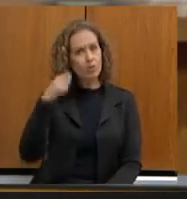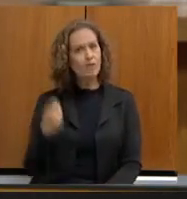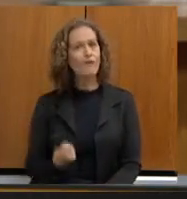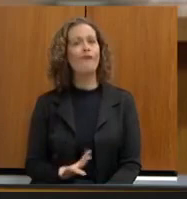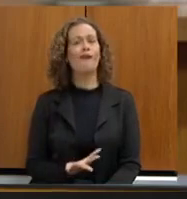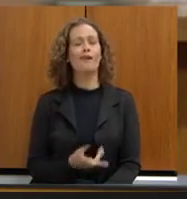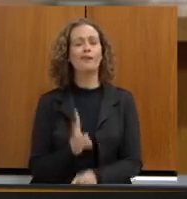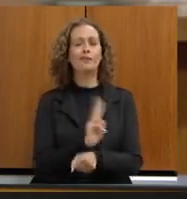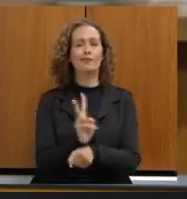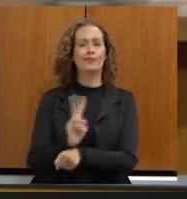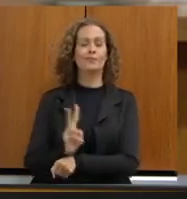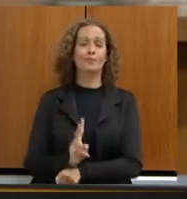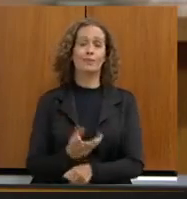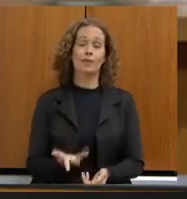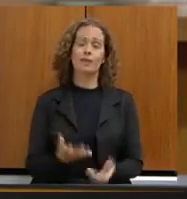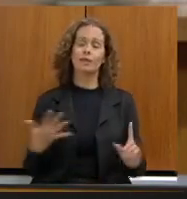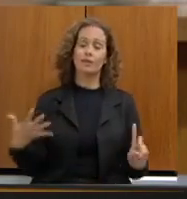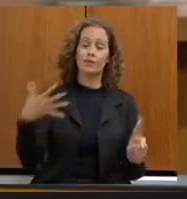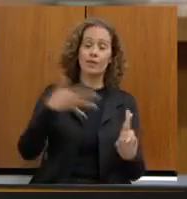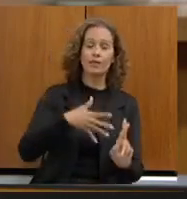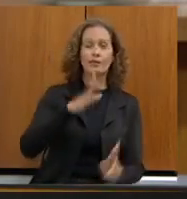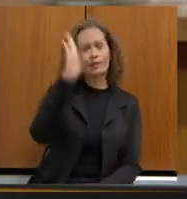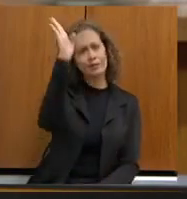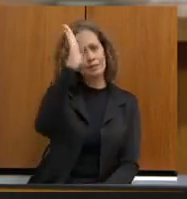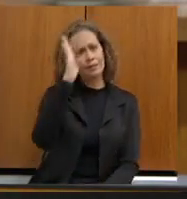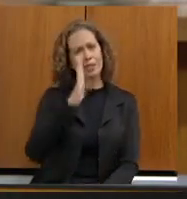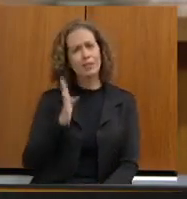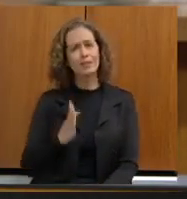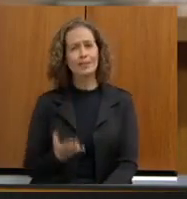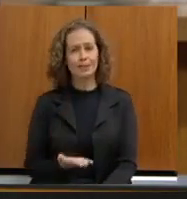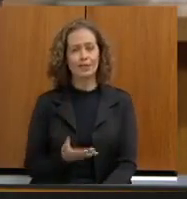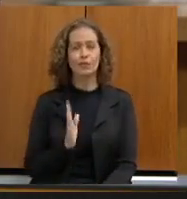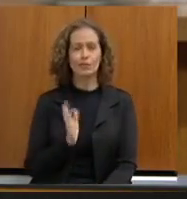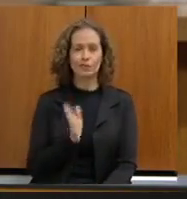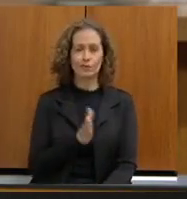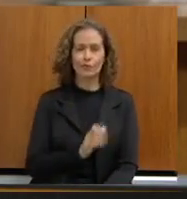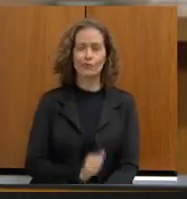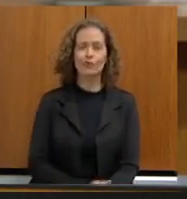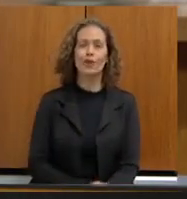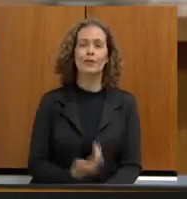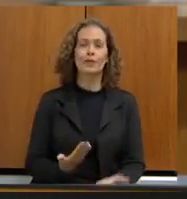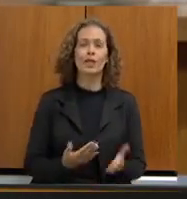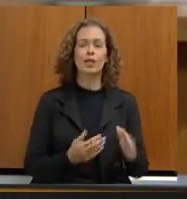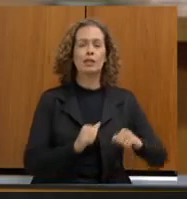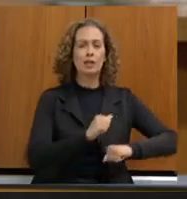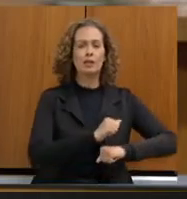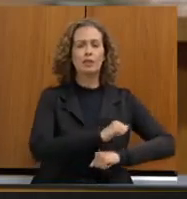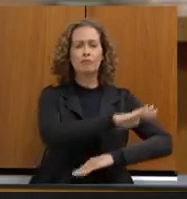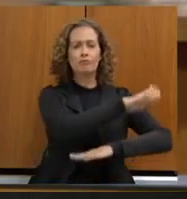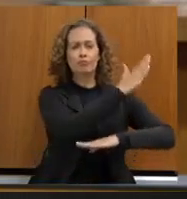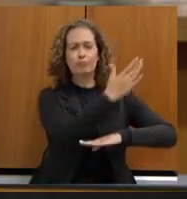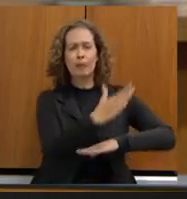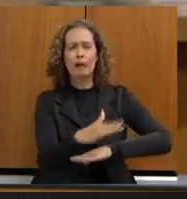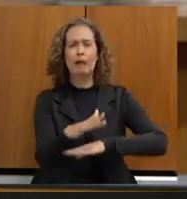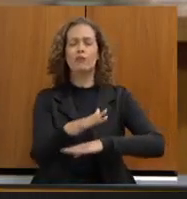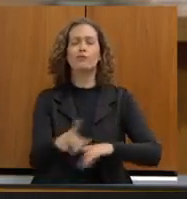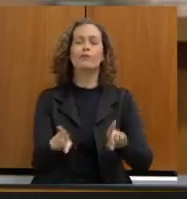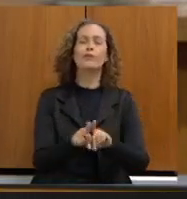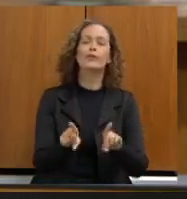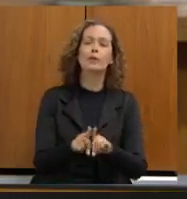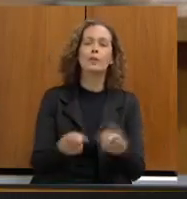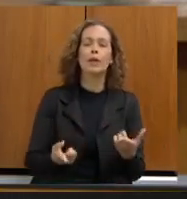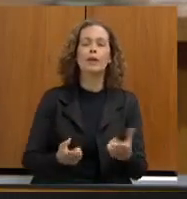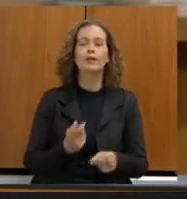é referência hoje no Brasil em diversos tipos de atendimento nas respostas às barragens mas também nas